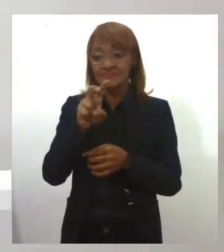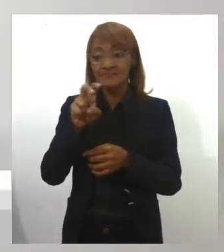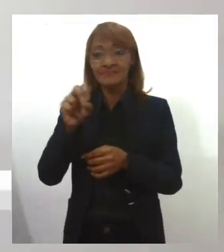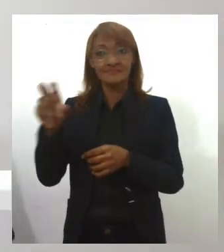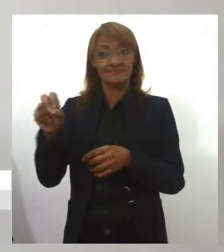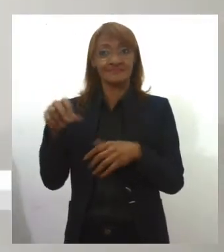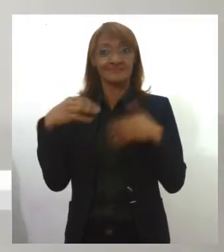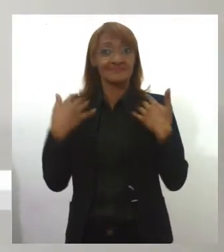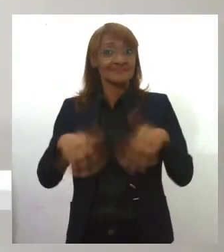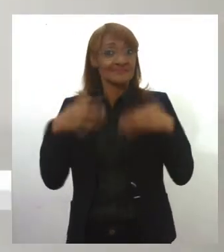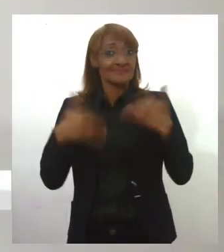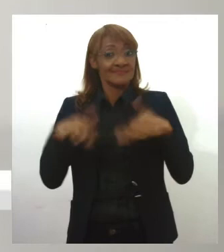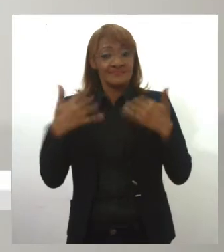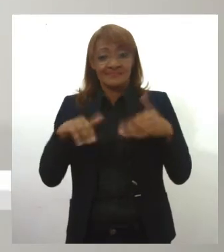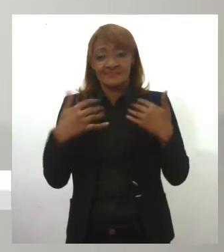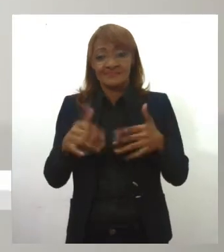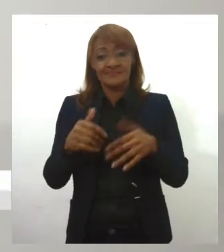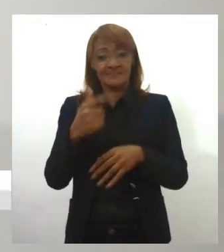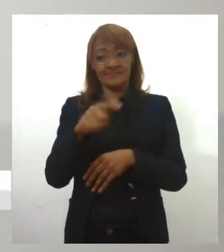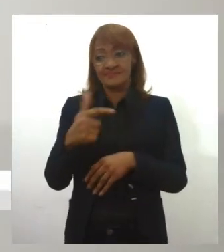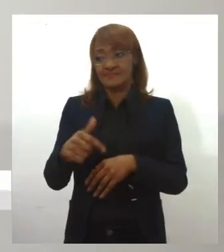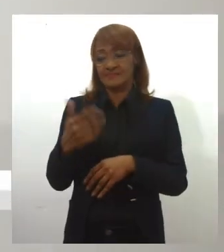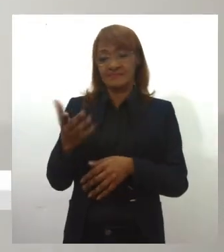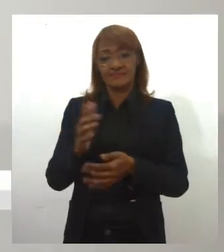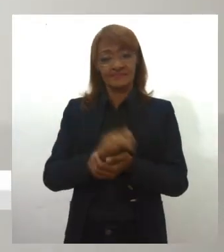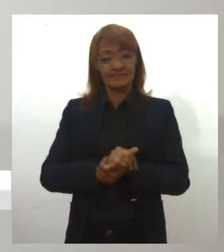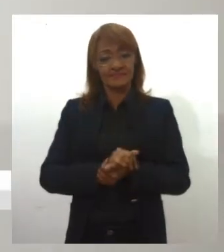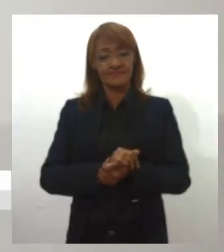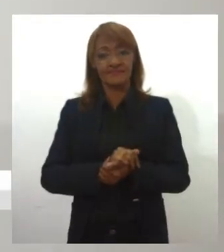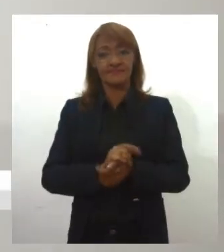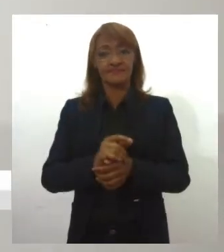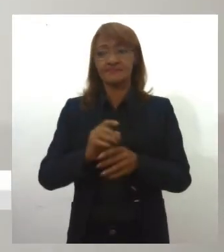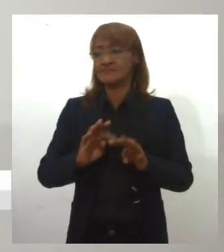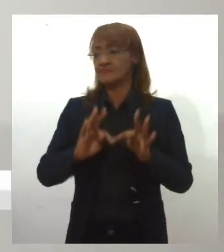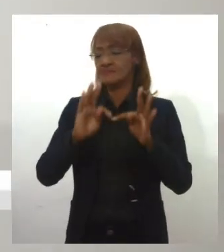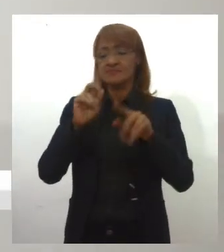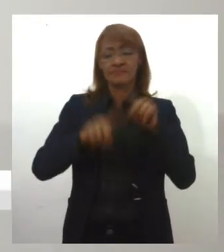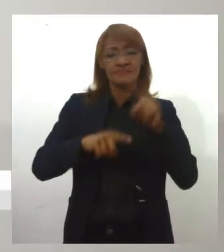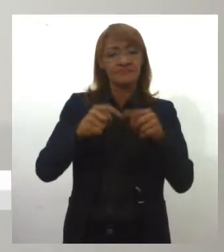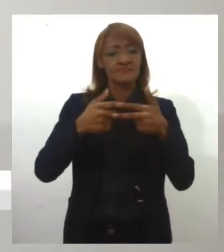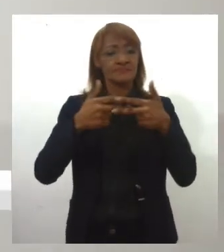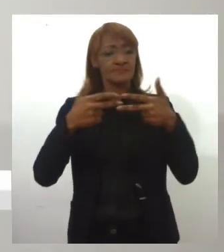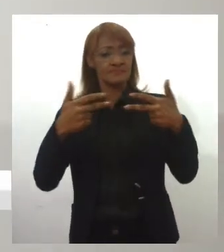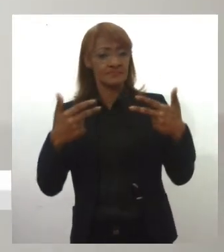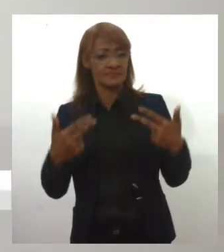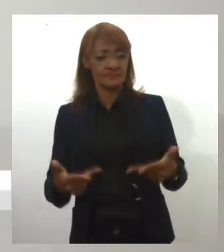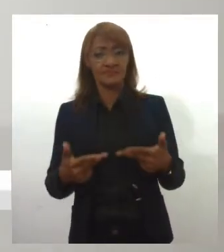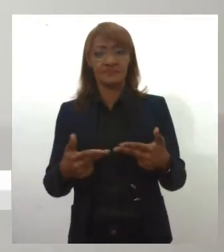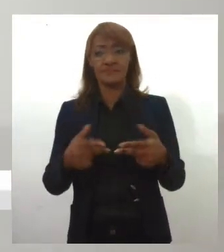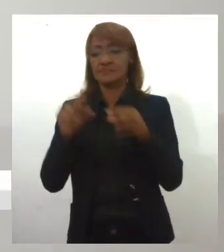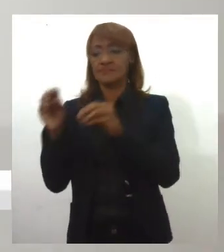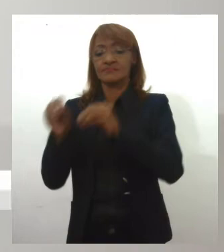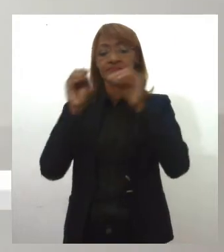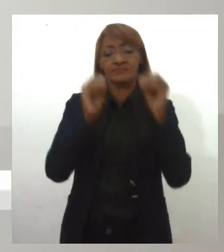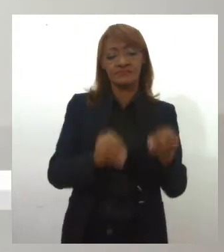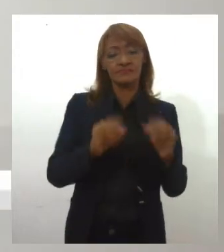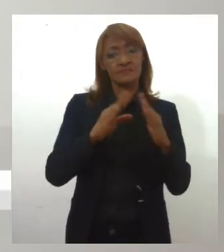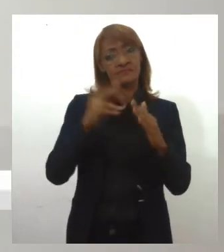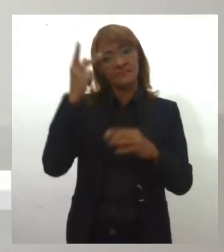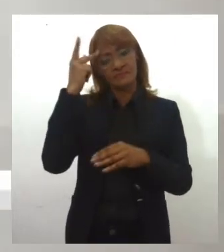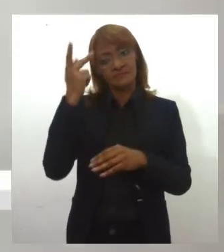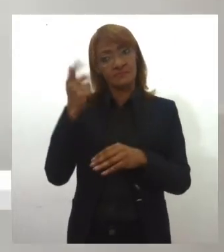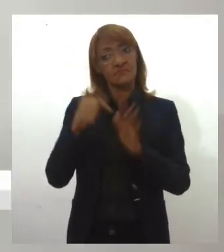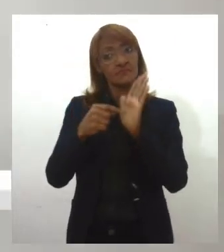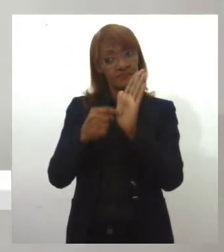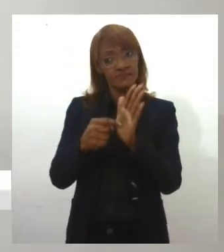Senhora, então, sim. Então, multiplica isso por 12. Né? Fora os materiais, fora que ela teria que ir morar lá. E aí eu comecei a mostrar para ela, olha,